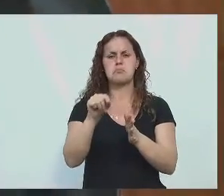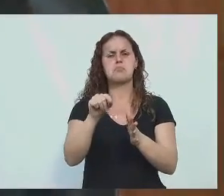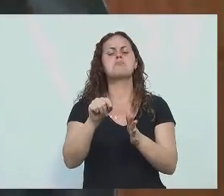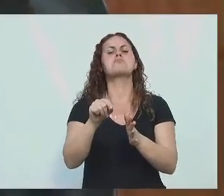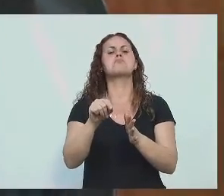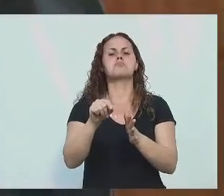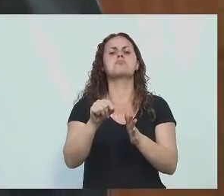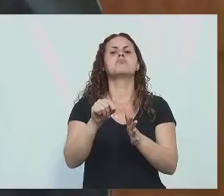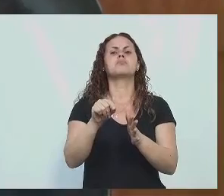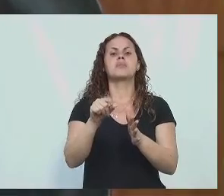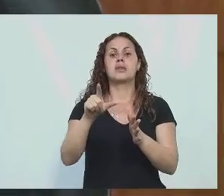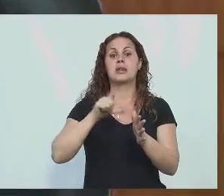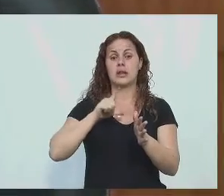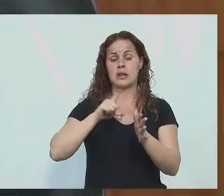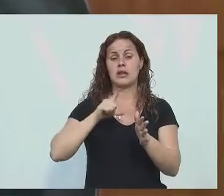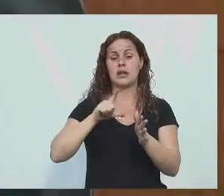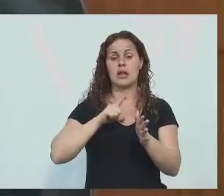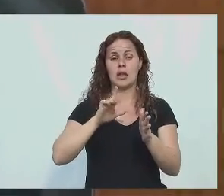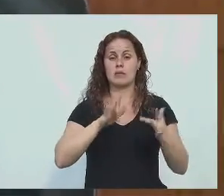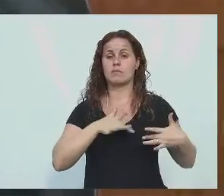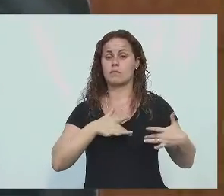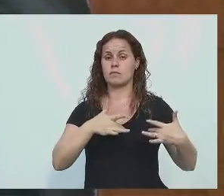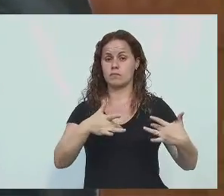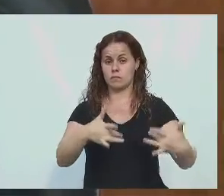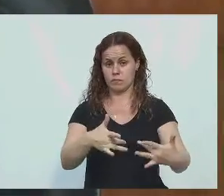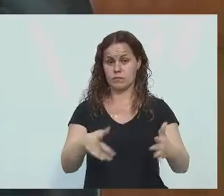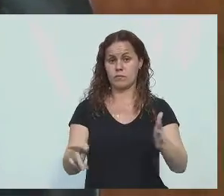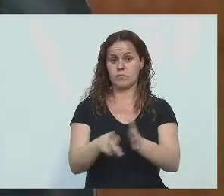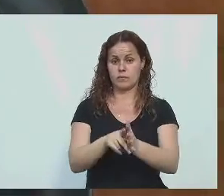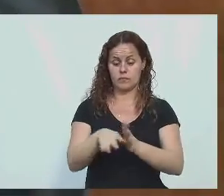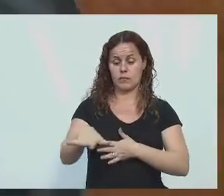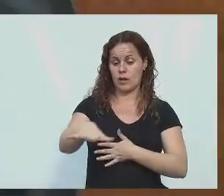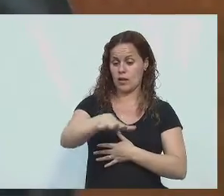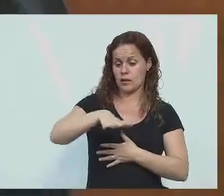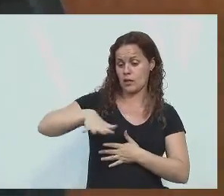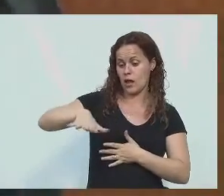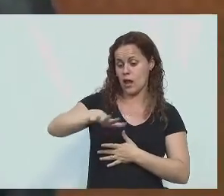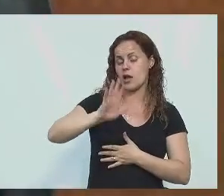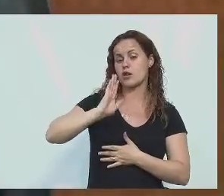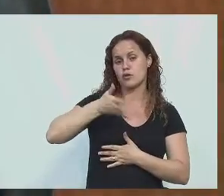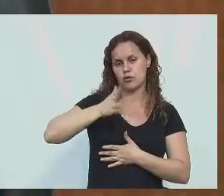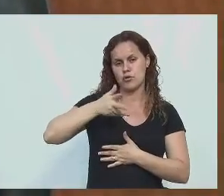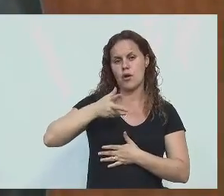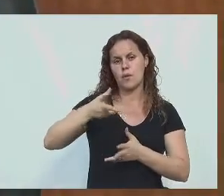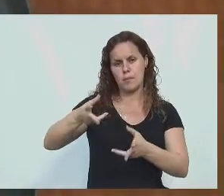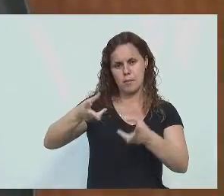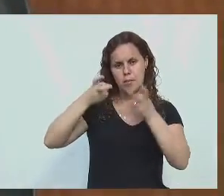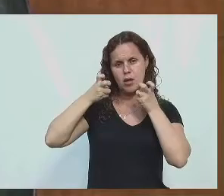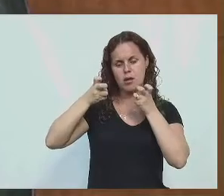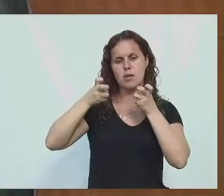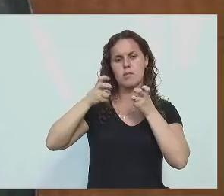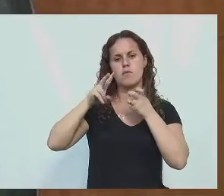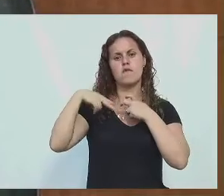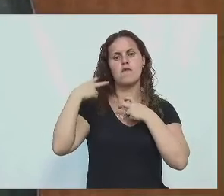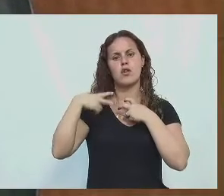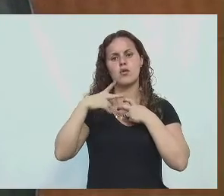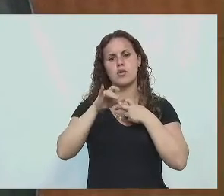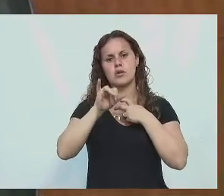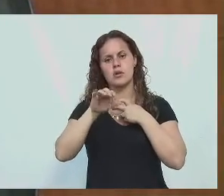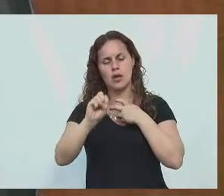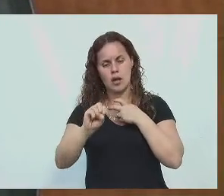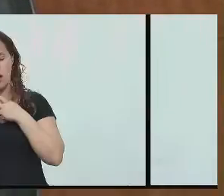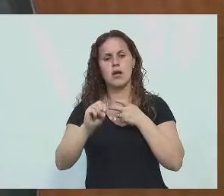essa causa, né, em outras questões. Também dentro dessa área, a gente já viu o vereador Salvo José fazendo